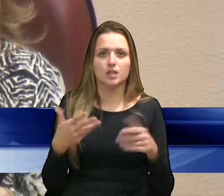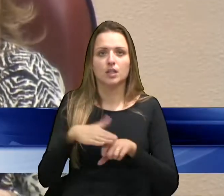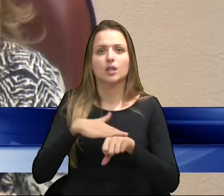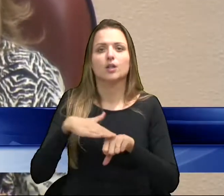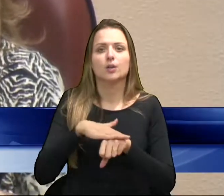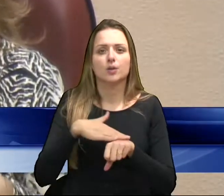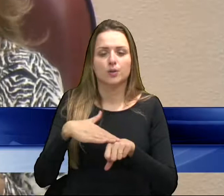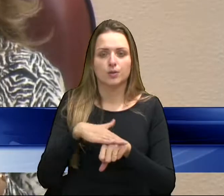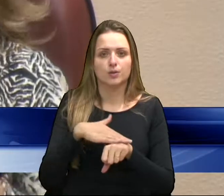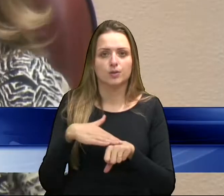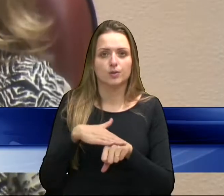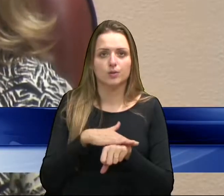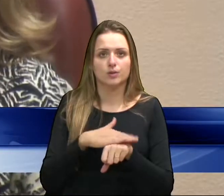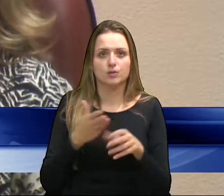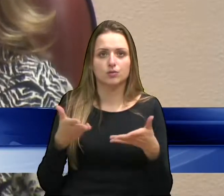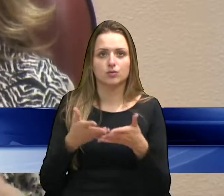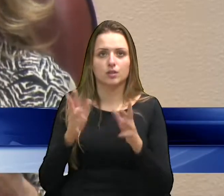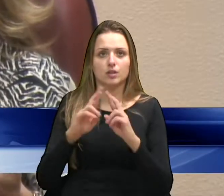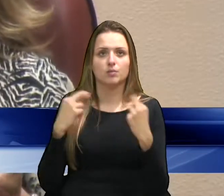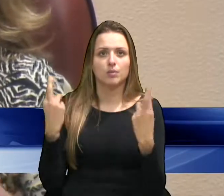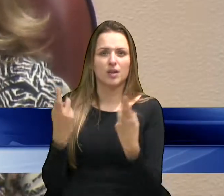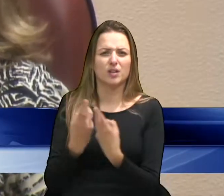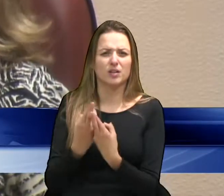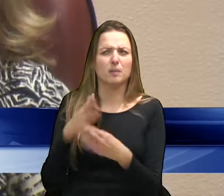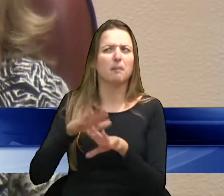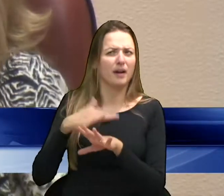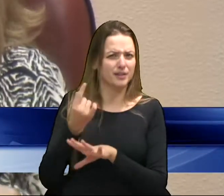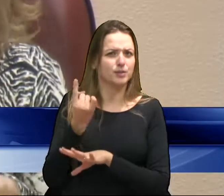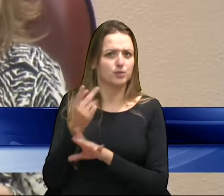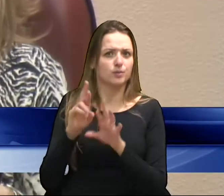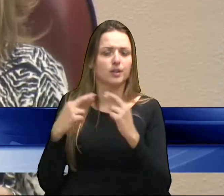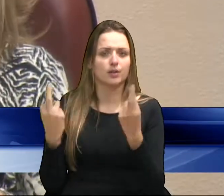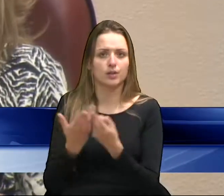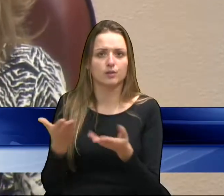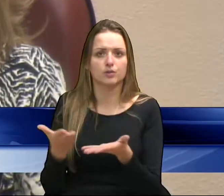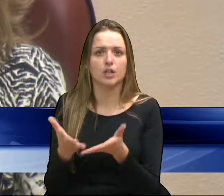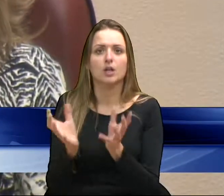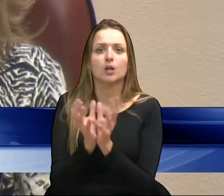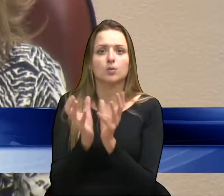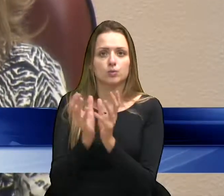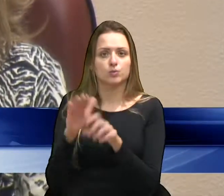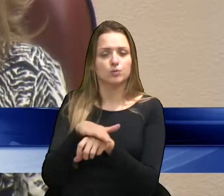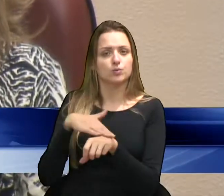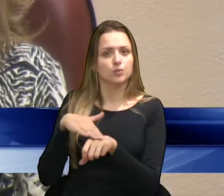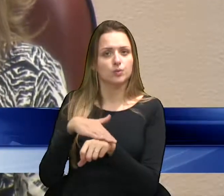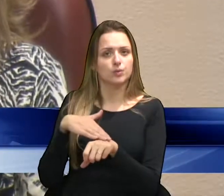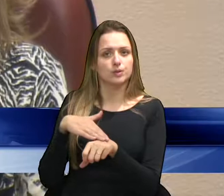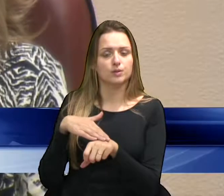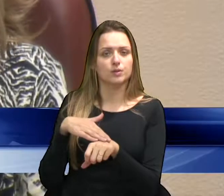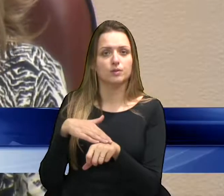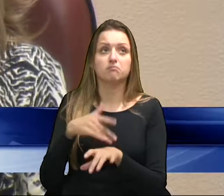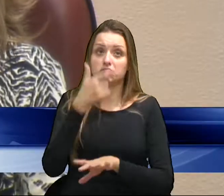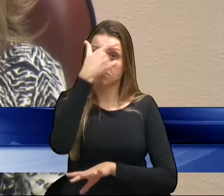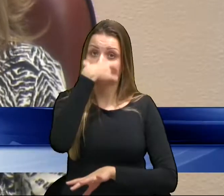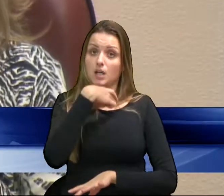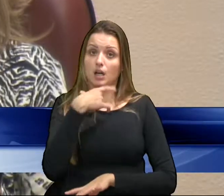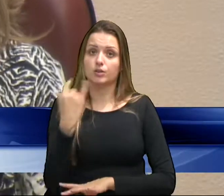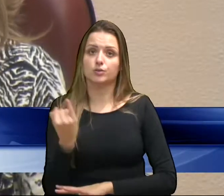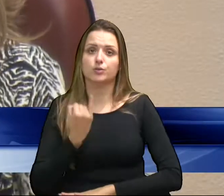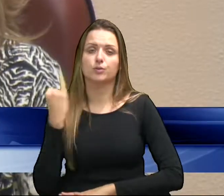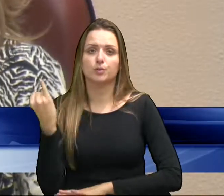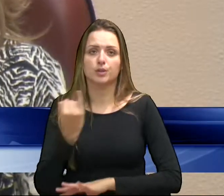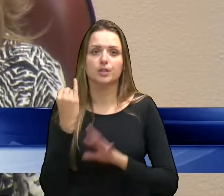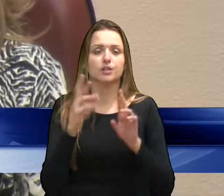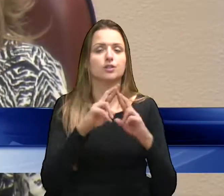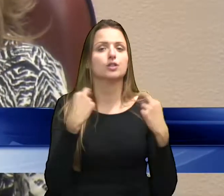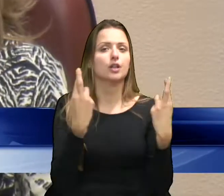já numa reunião, ou mais de uma reunião até, com os colegas. E acho que é importante esta